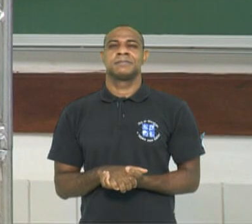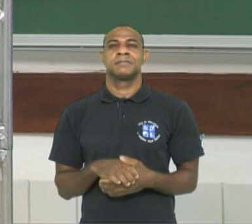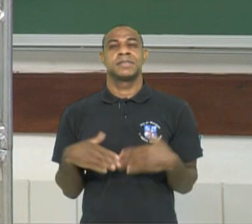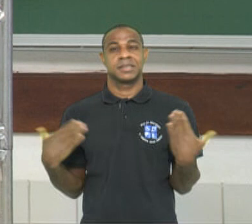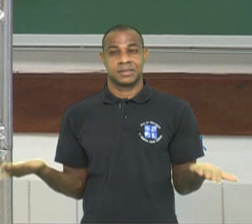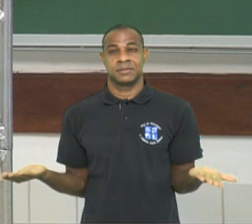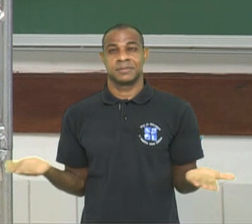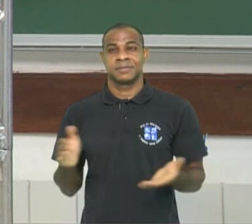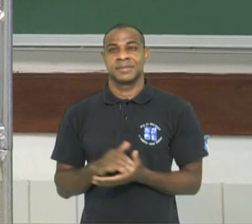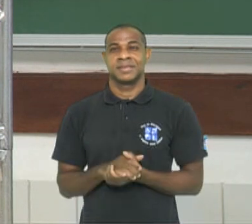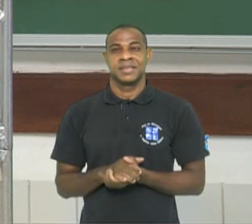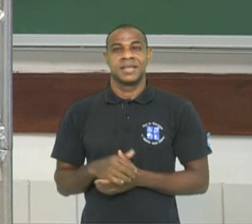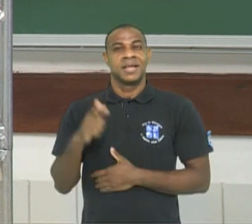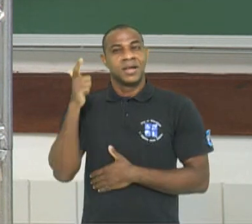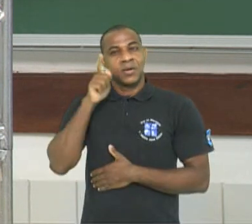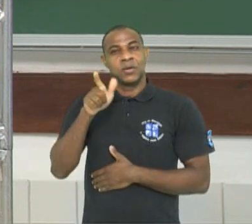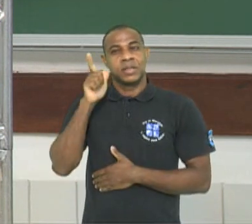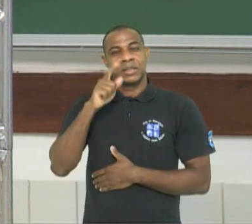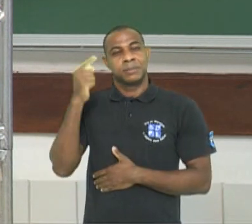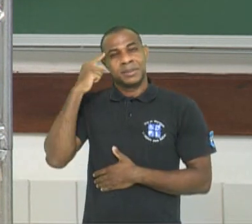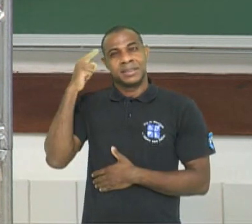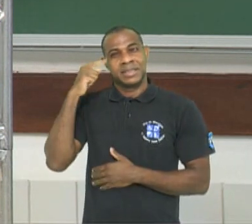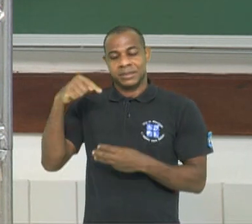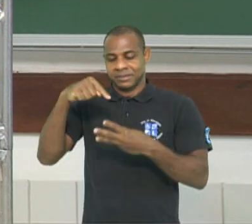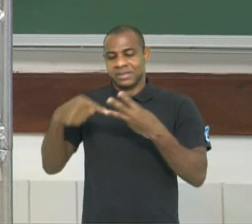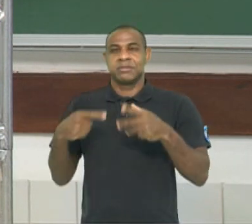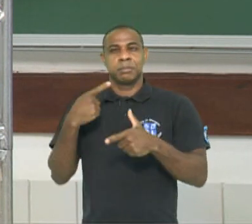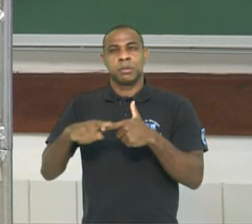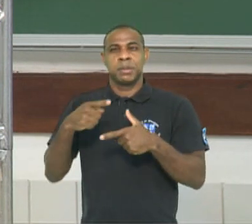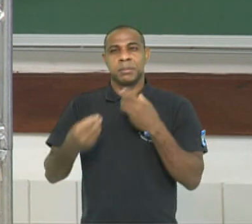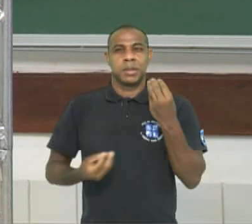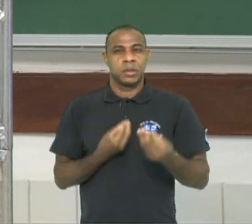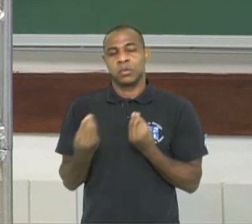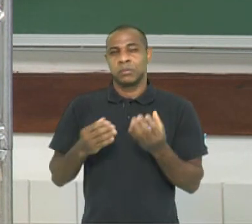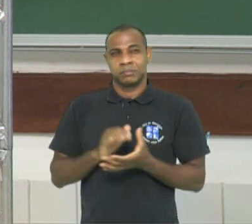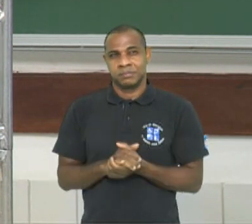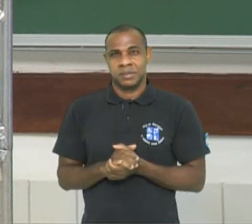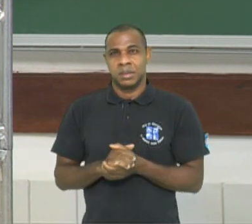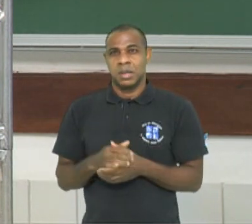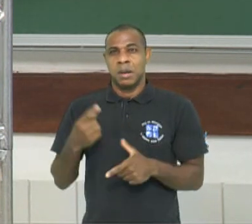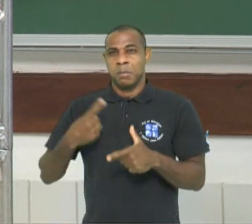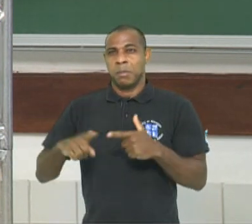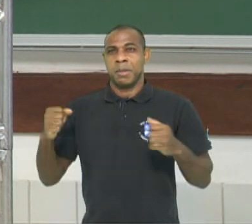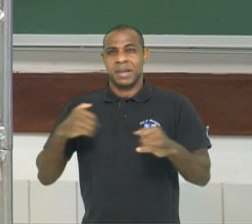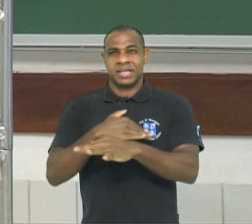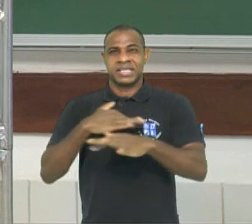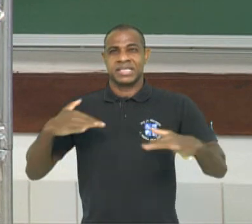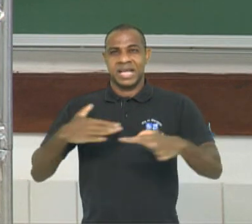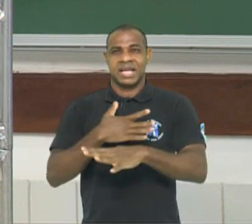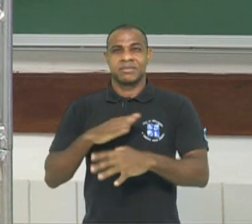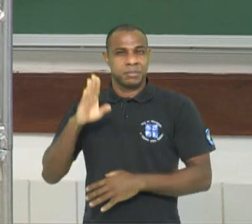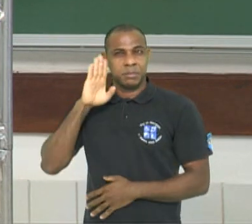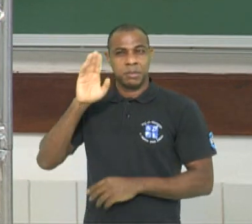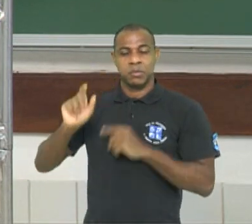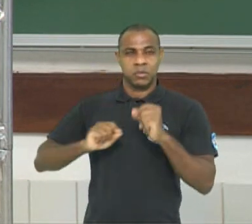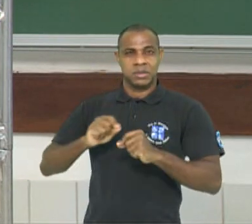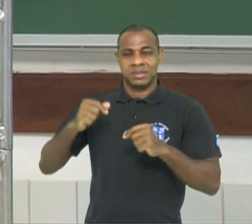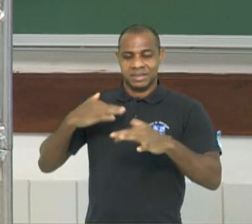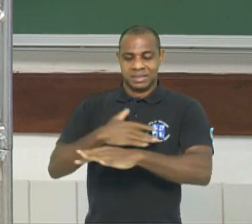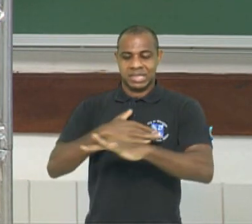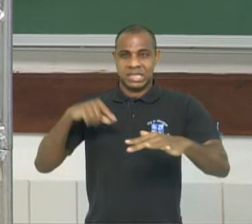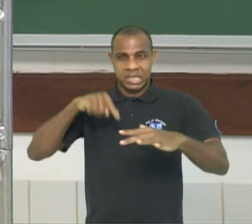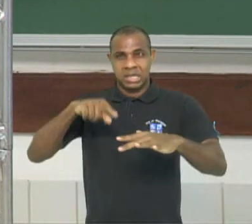E aí, pessoal, conseguiram pensar os 3 problemas? Bom, problemas urbanos, principalmente se você vive no espaço